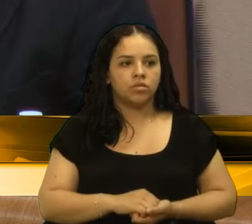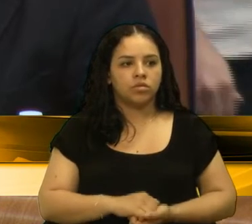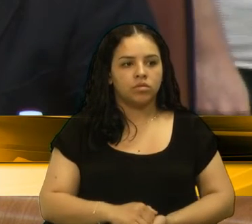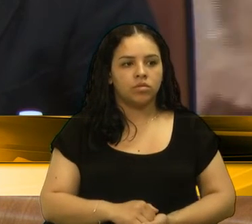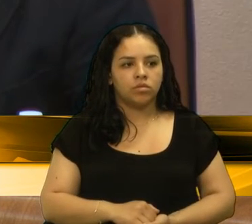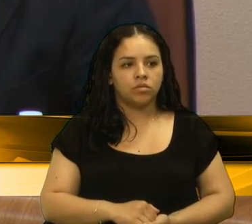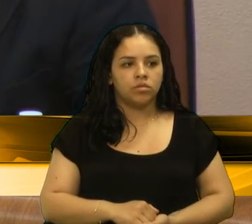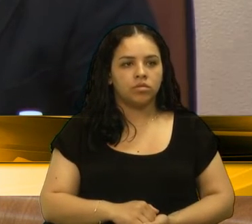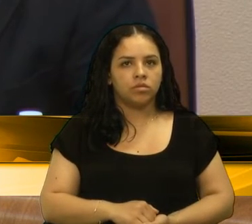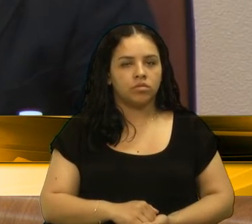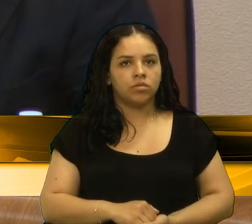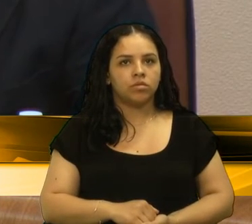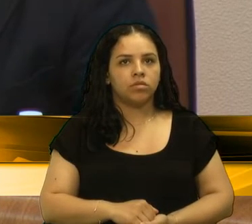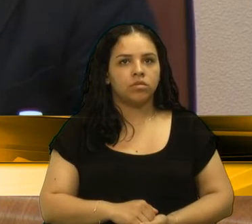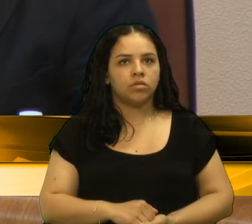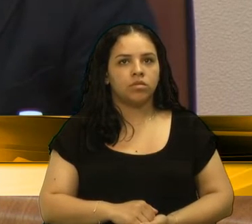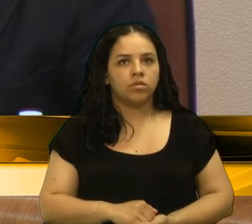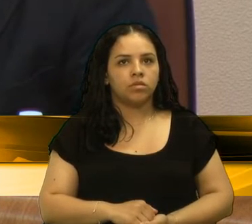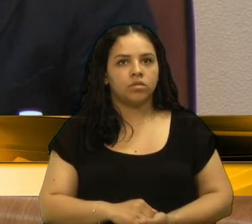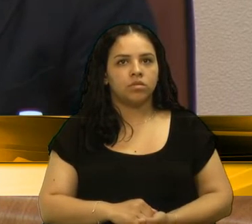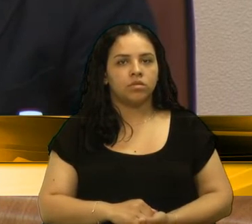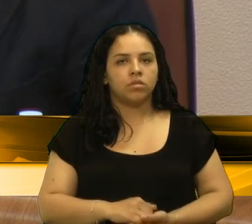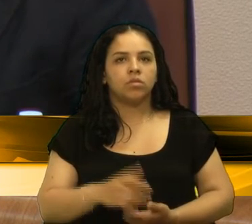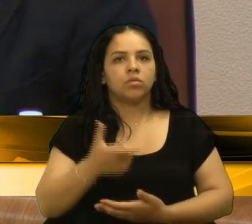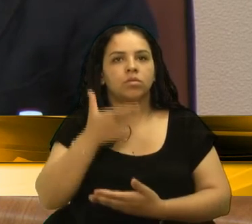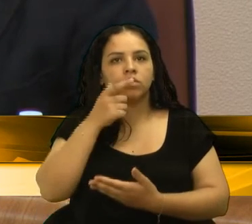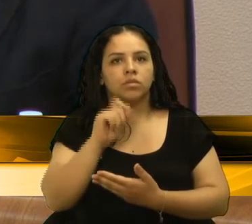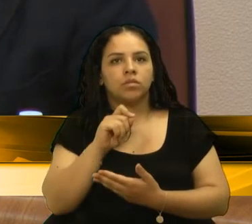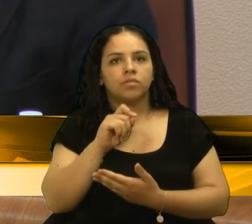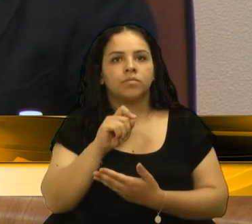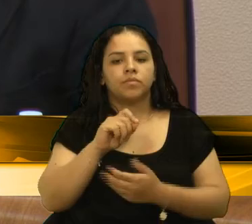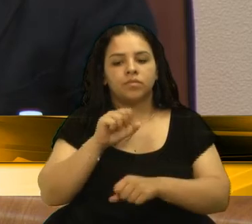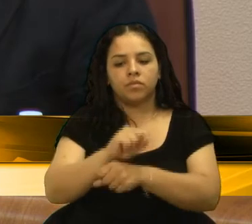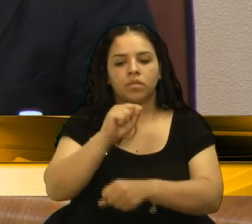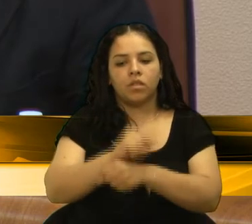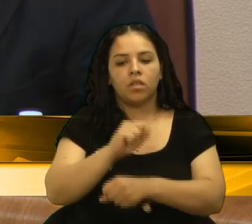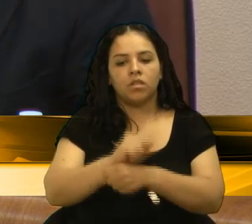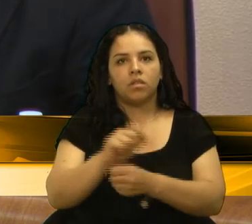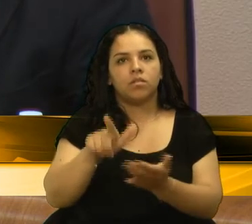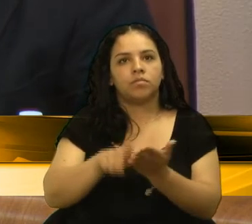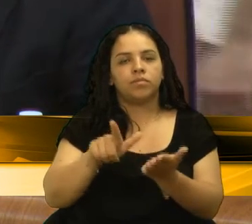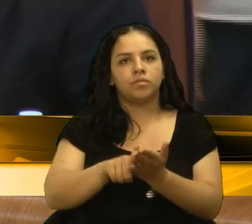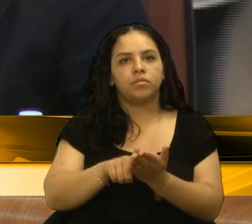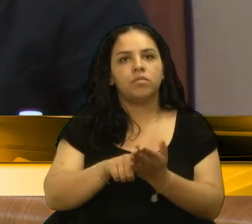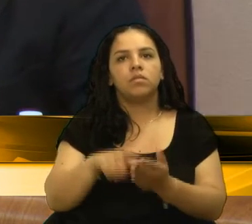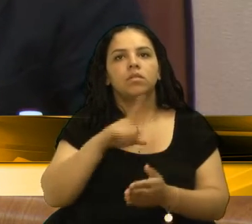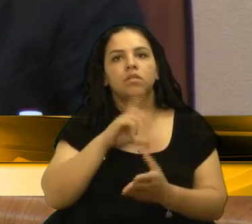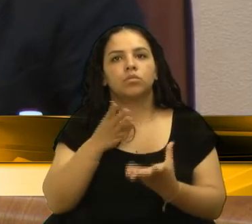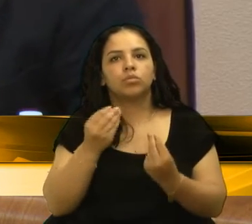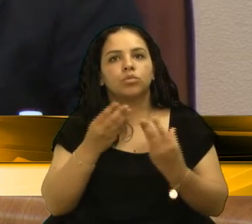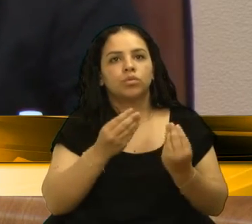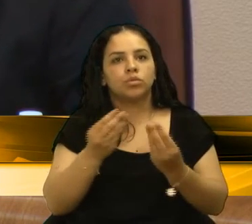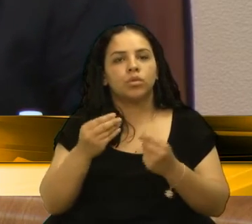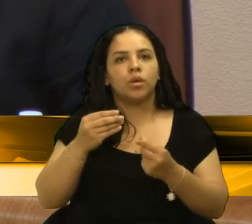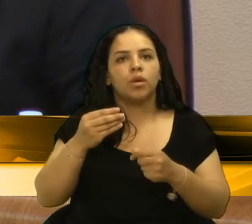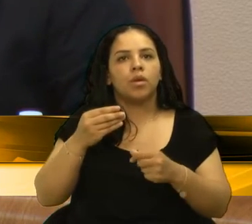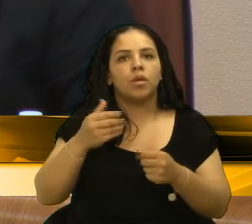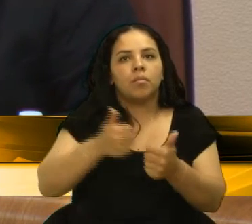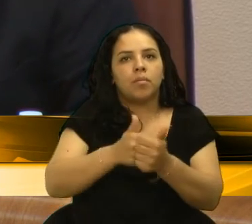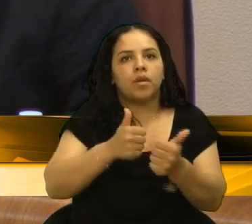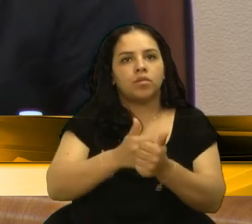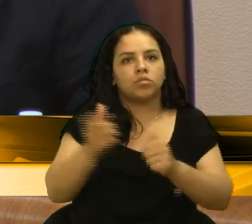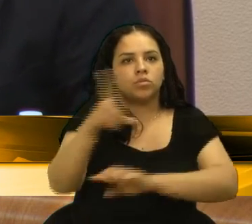documentação necessária. Então, a gente às vezes fica aguardando a documentação para dar uma resposta e acaba se tornando muito próximo das